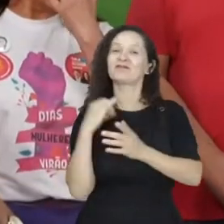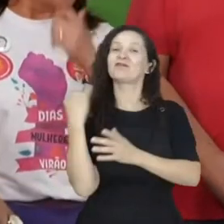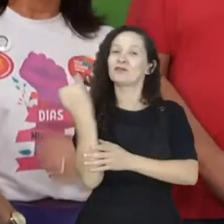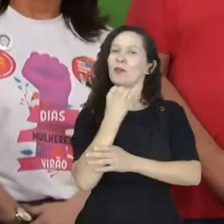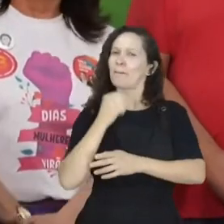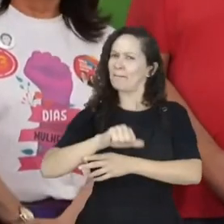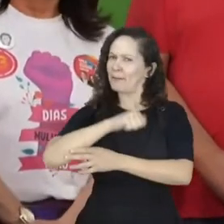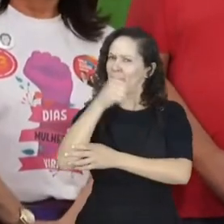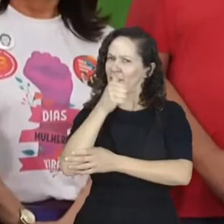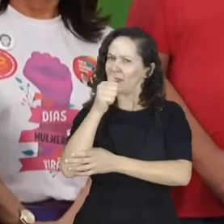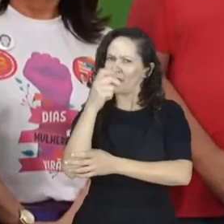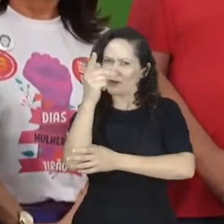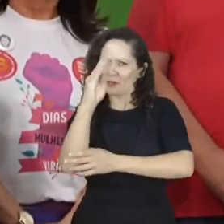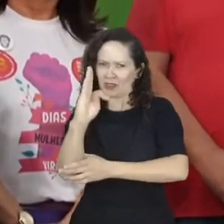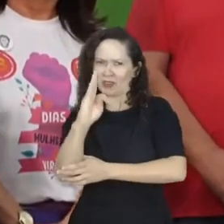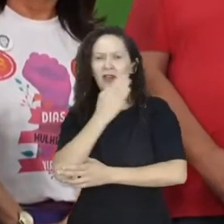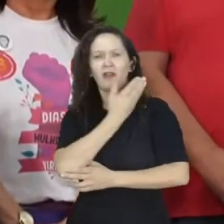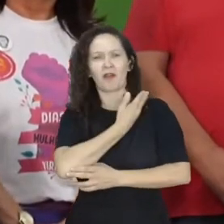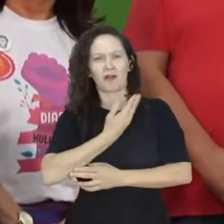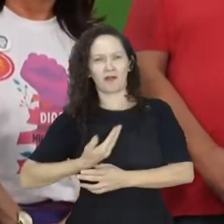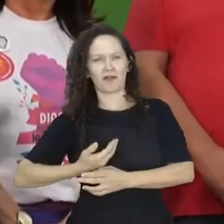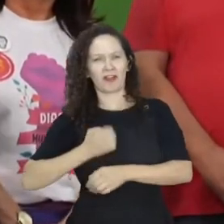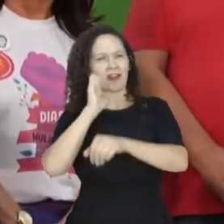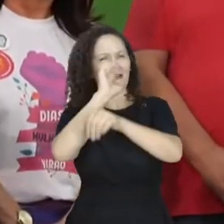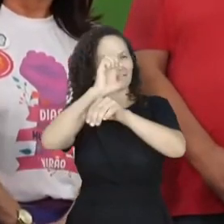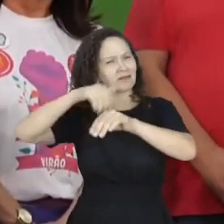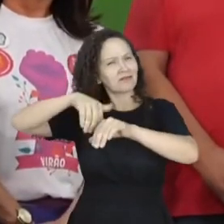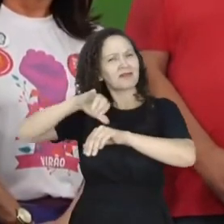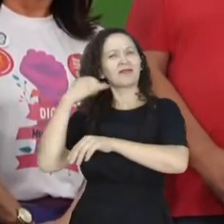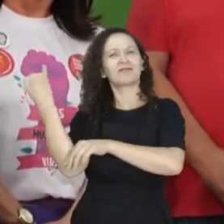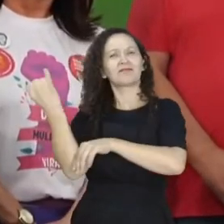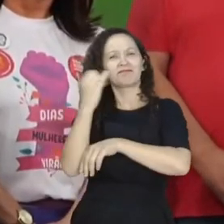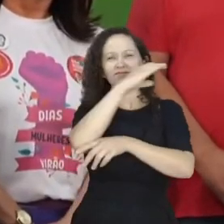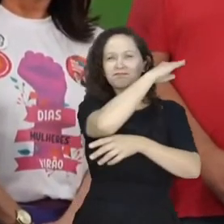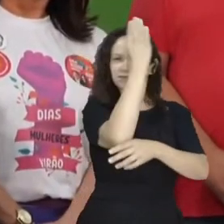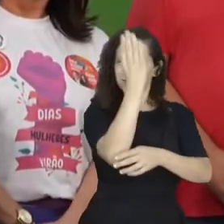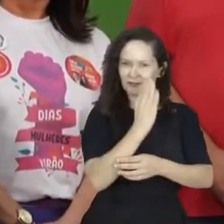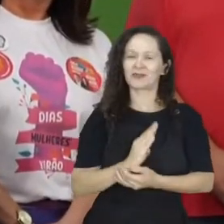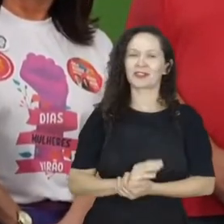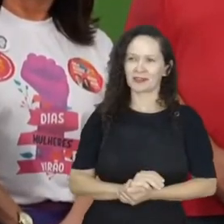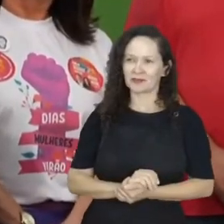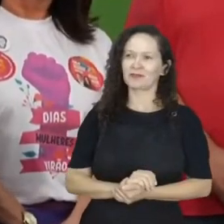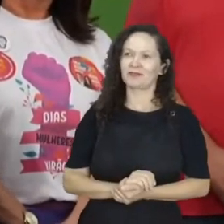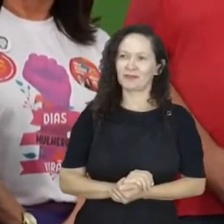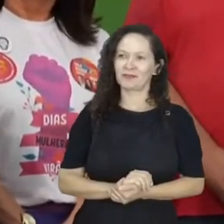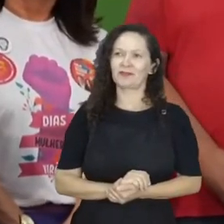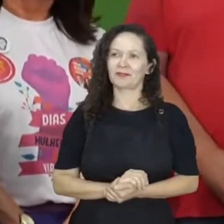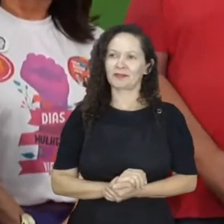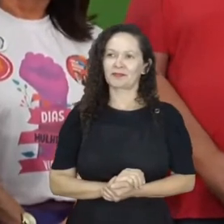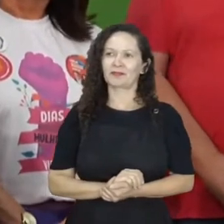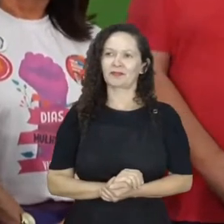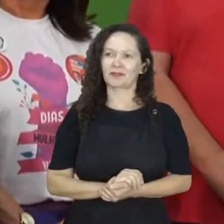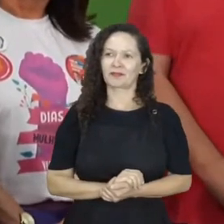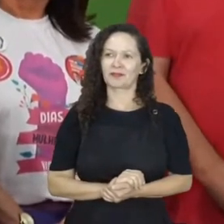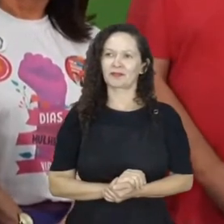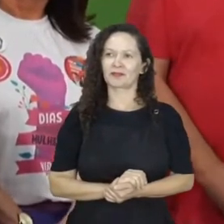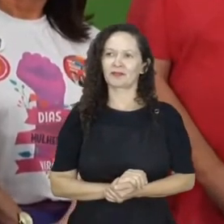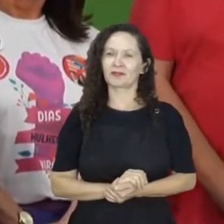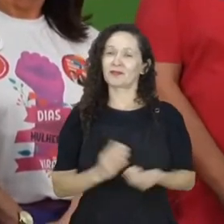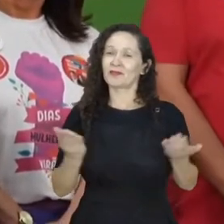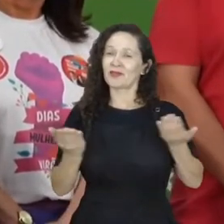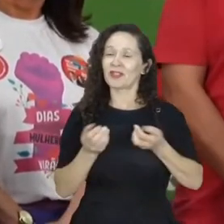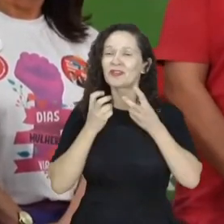primeira vez que o PT governa o estado mais importante da nação, estaria o presidente da República junto. Numa